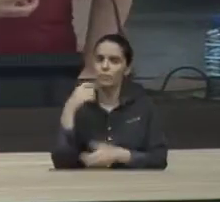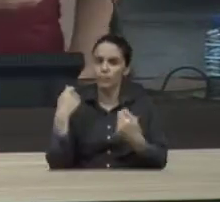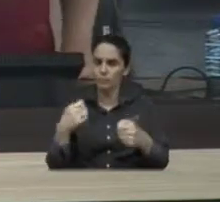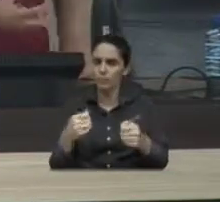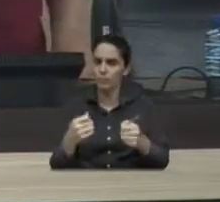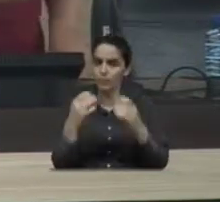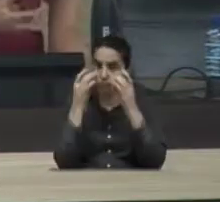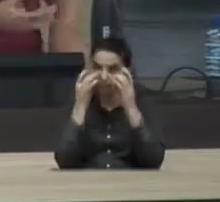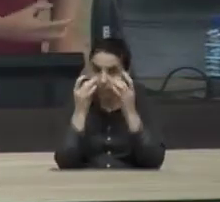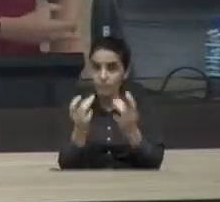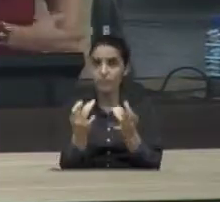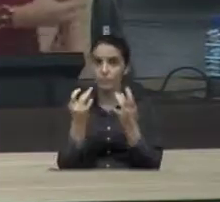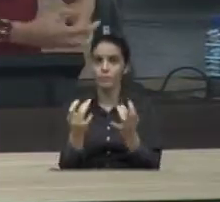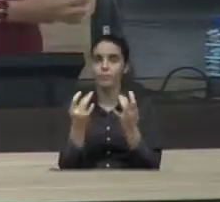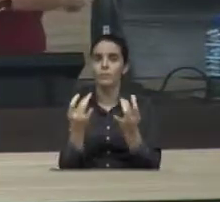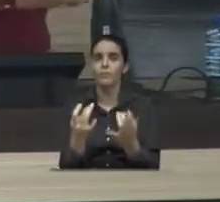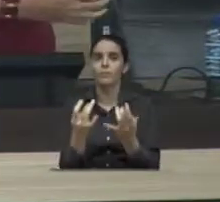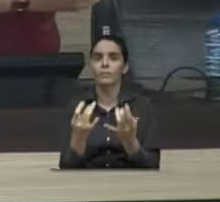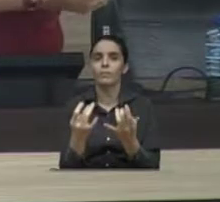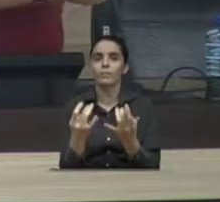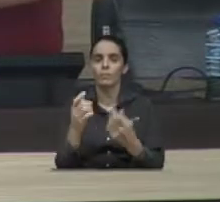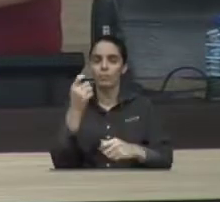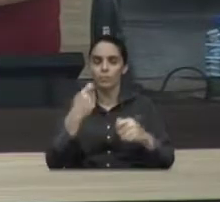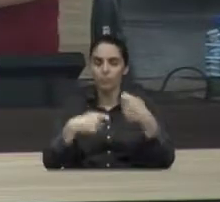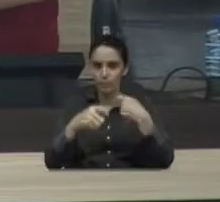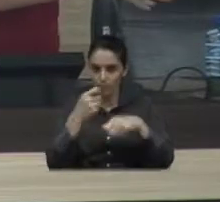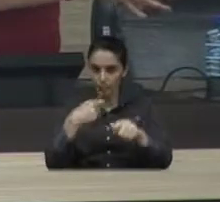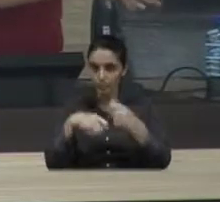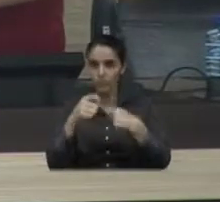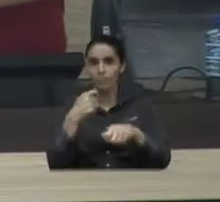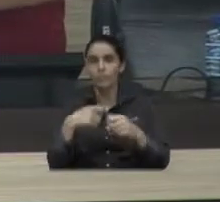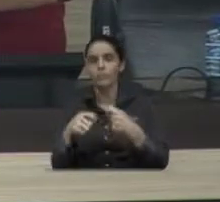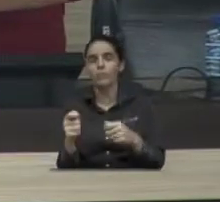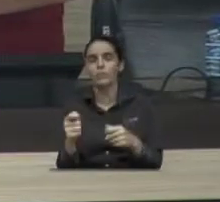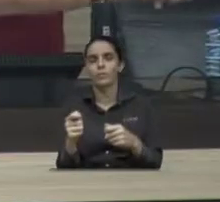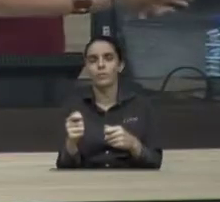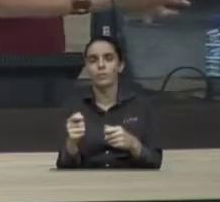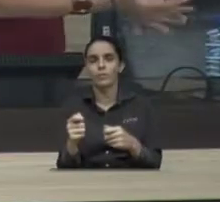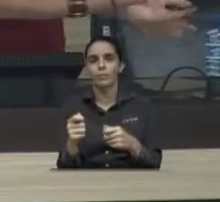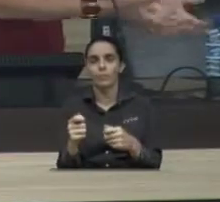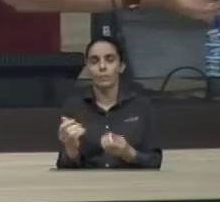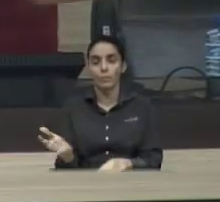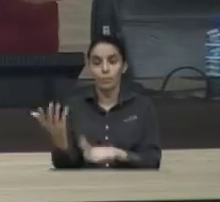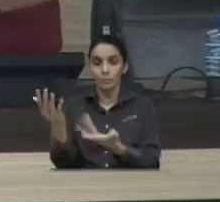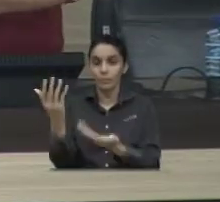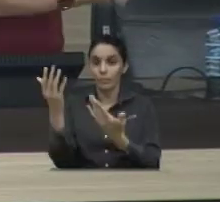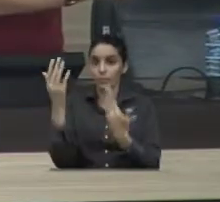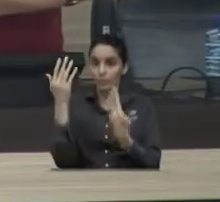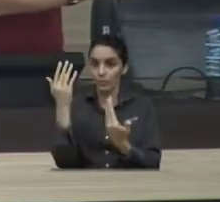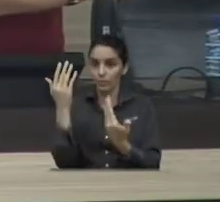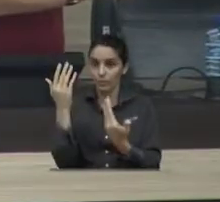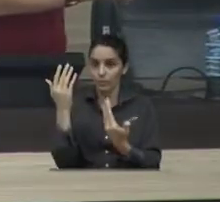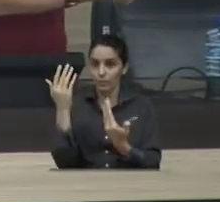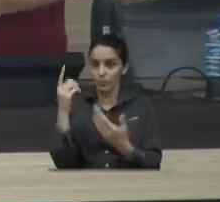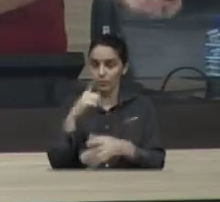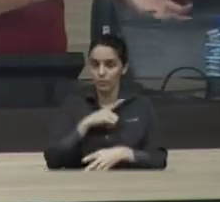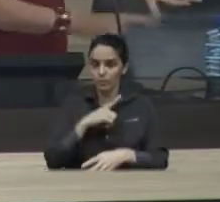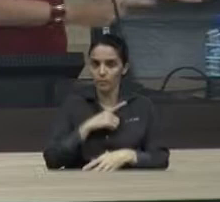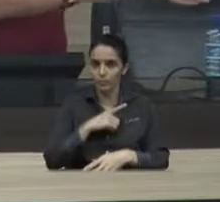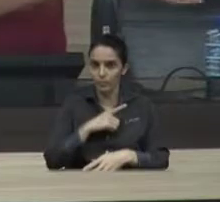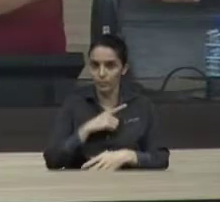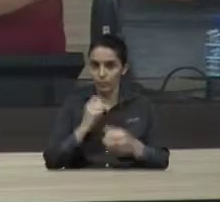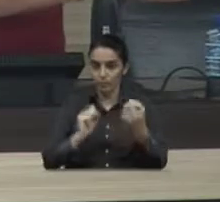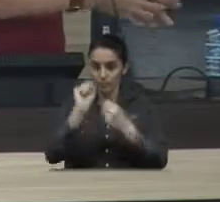bem pesado pela administração para que a gente não incentive a ter um grande problema em nossa cidade